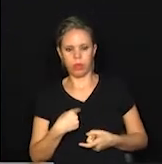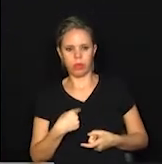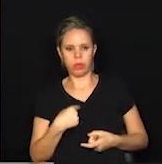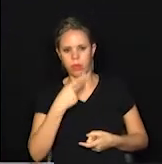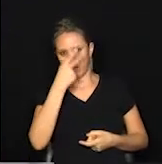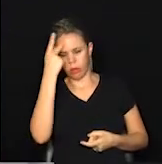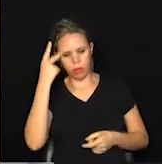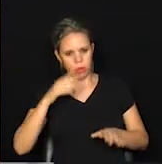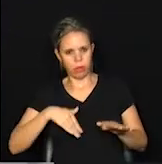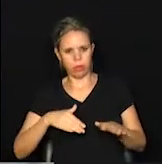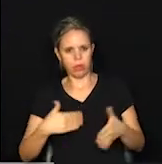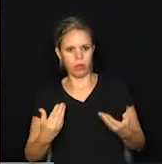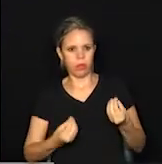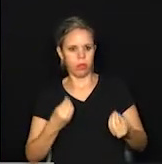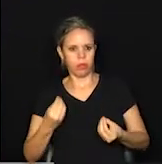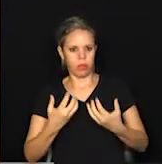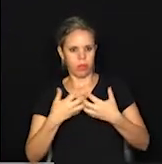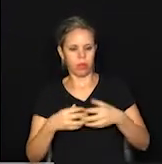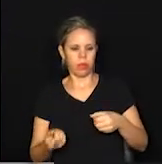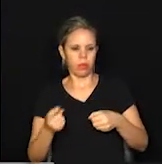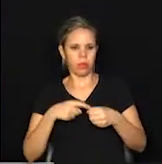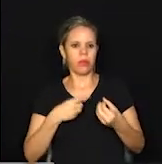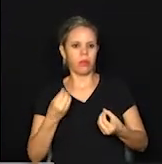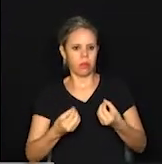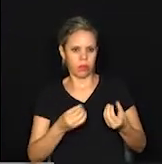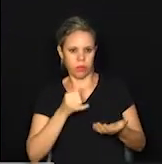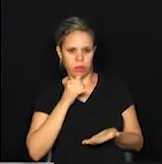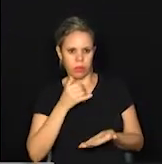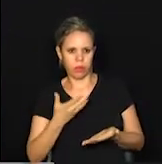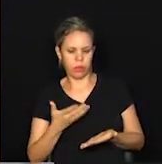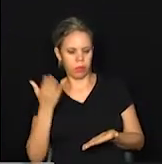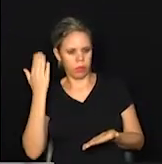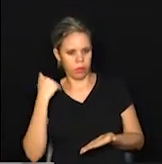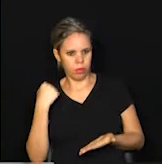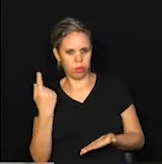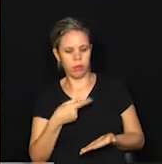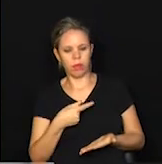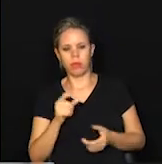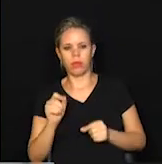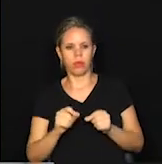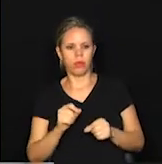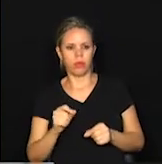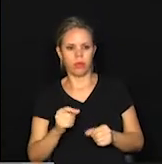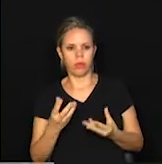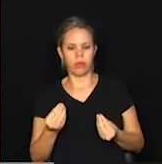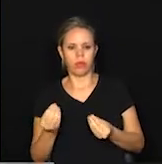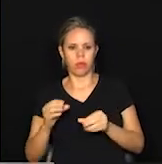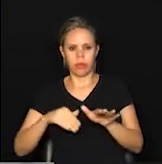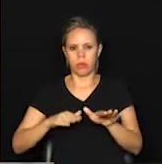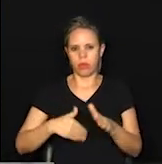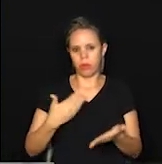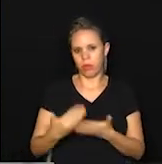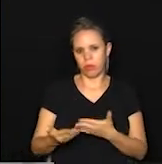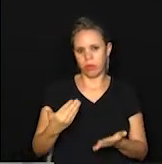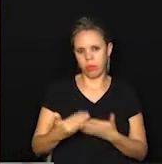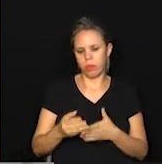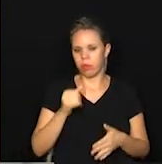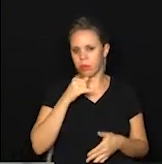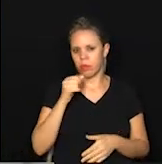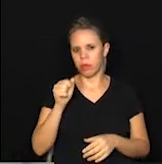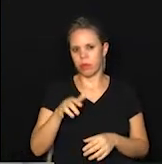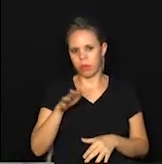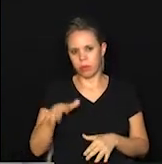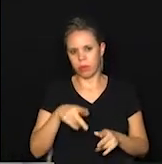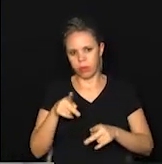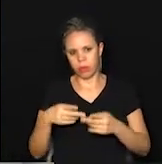clubístico, como vai ser o retorno. Sabemos que muitos clubes estão perdendo parte do seu corpo